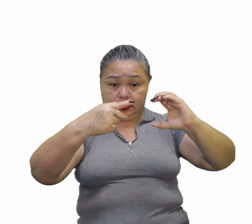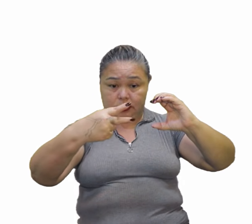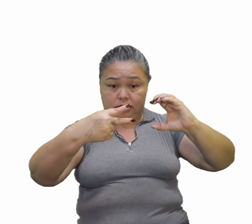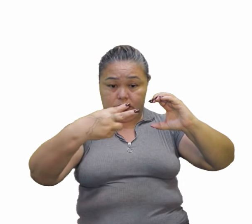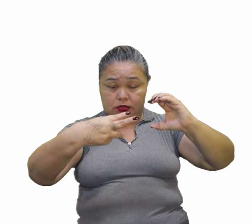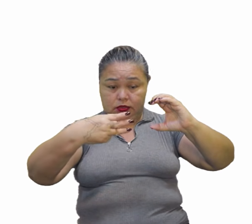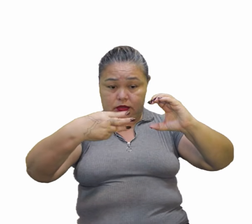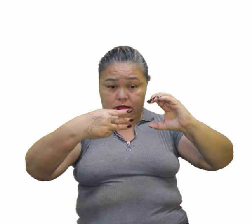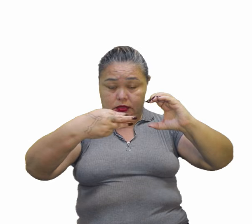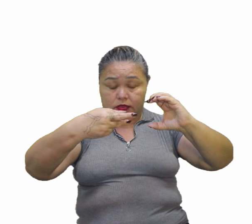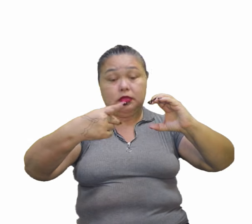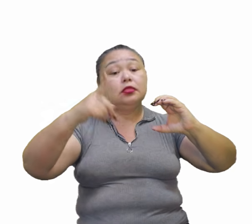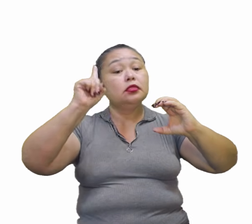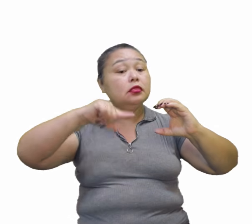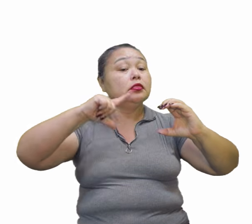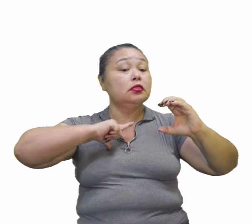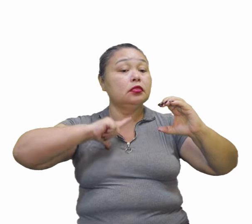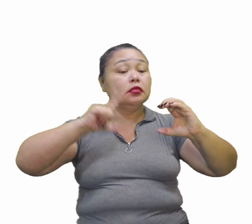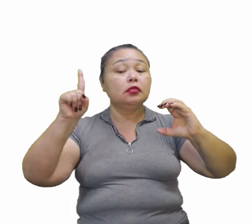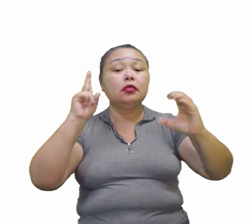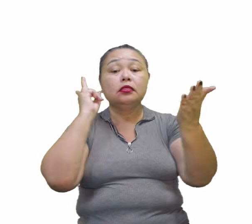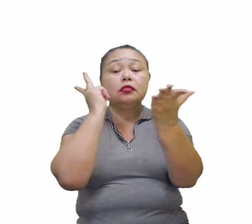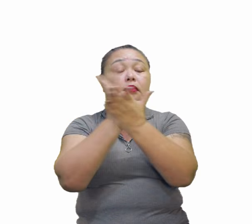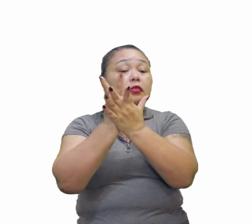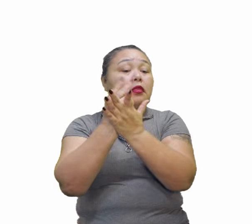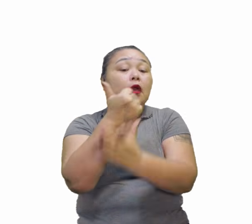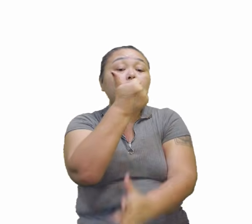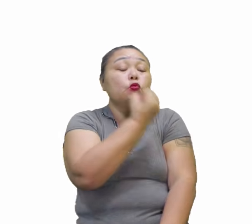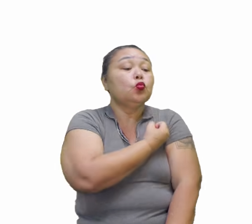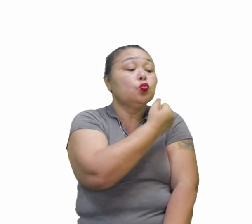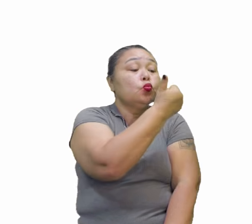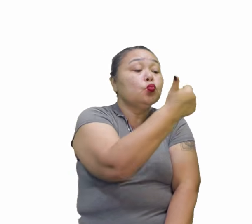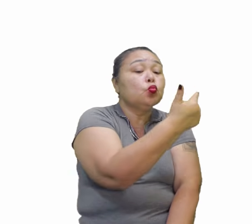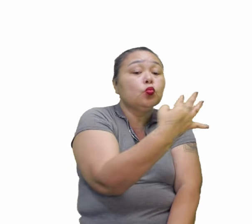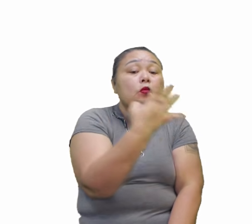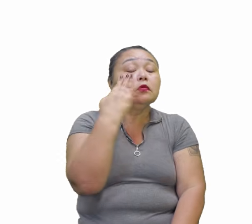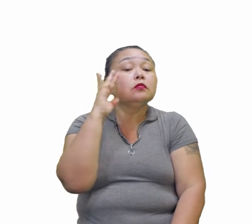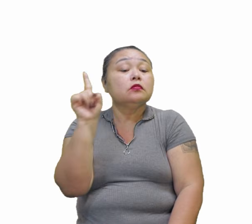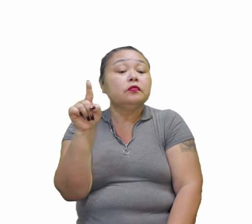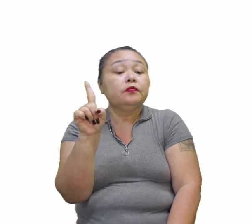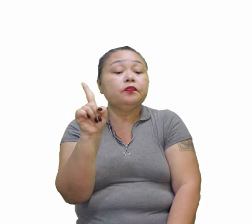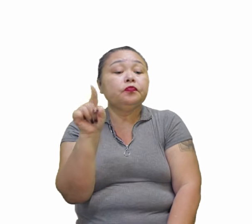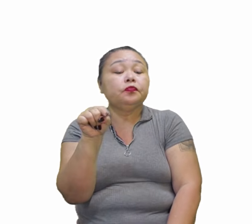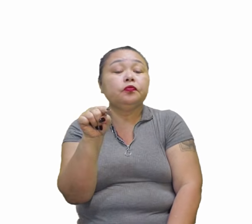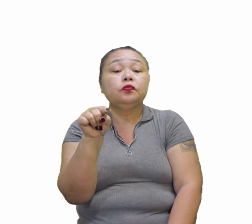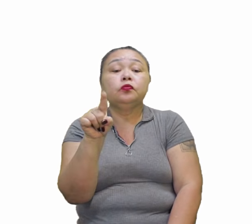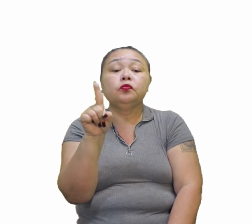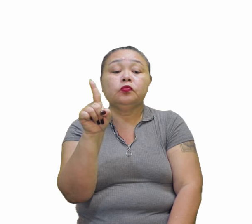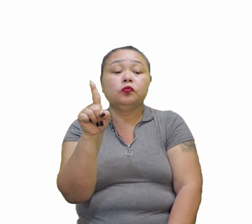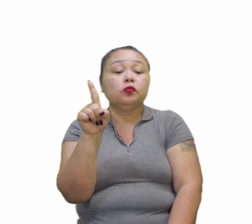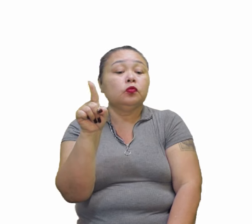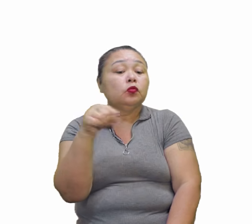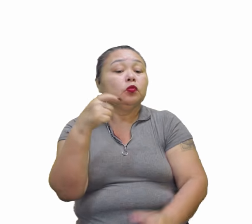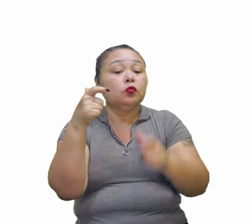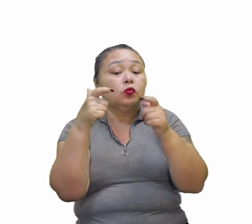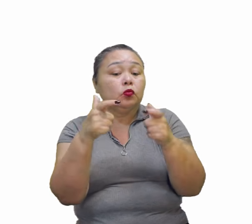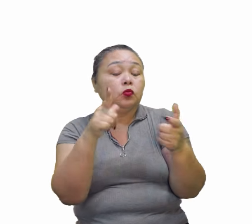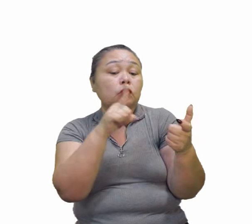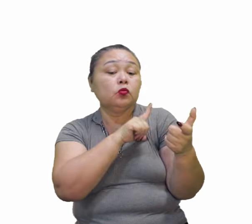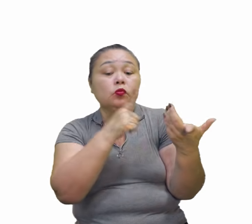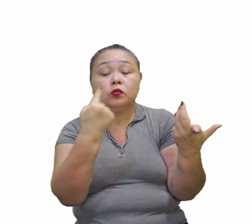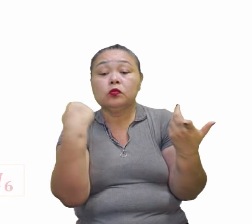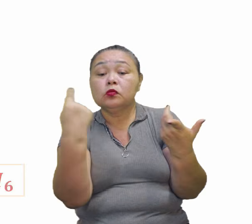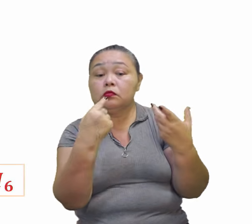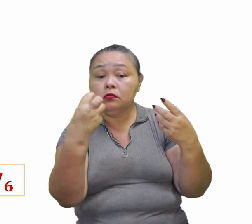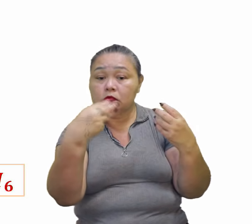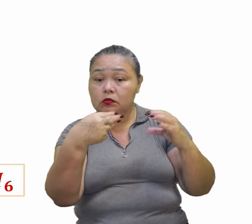assim como a ligação dupla. Então, eu sempre vou numerar e identificar o número do carbono onde a